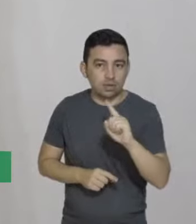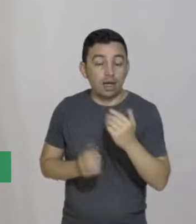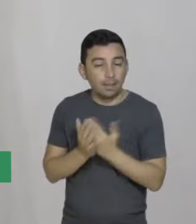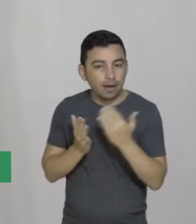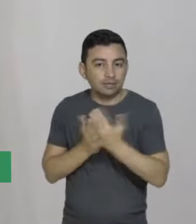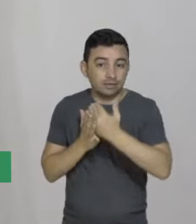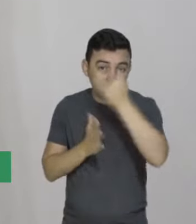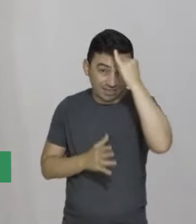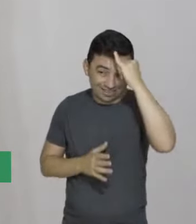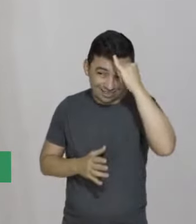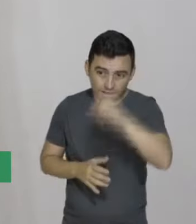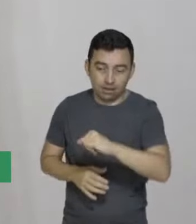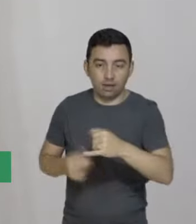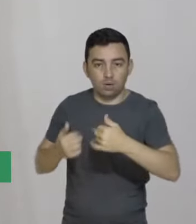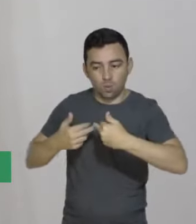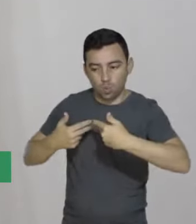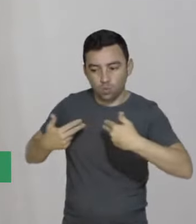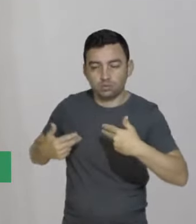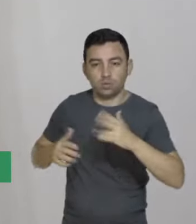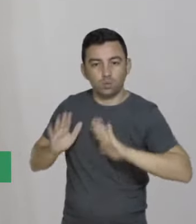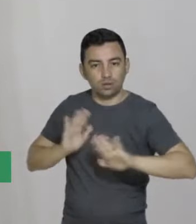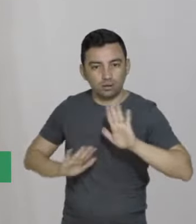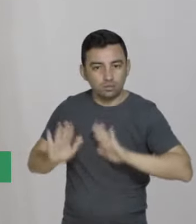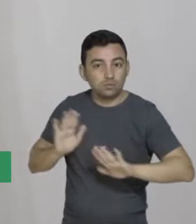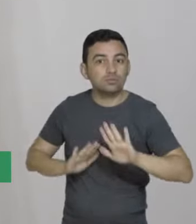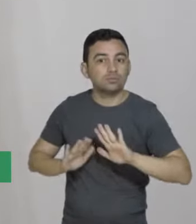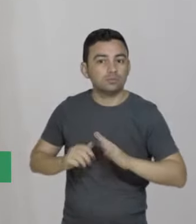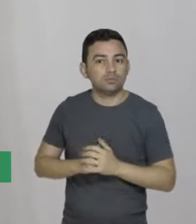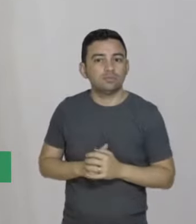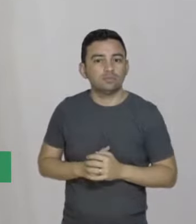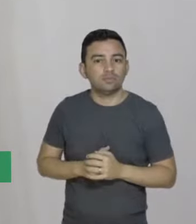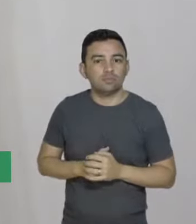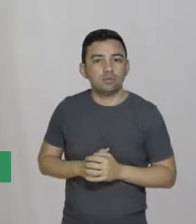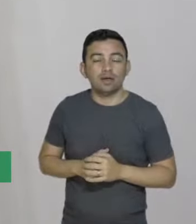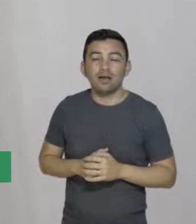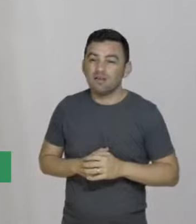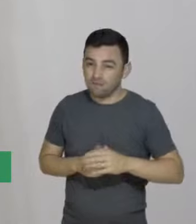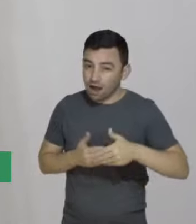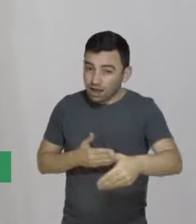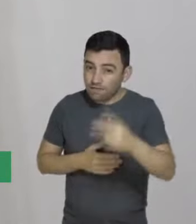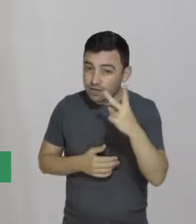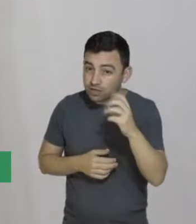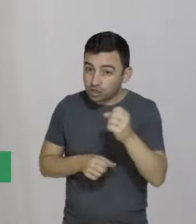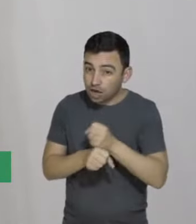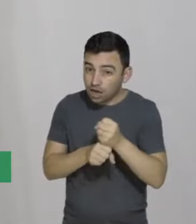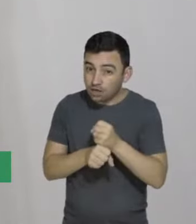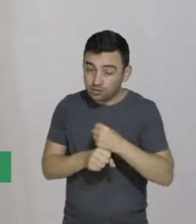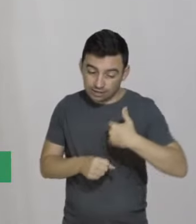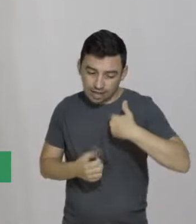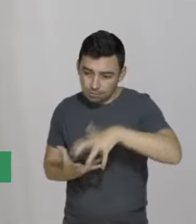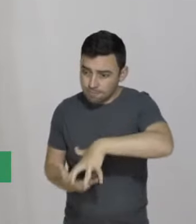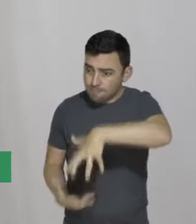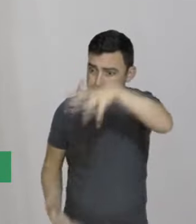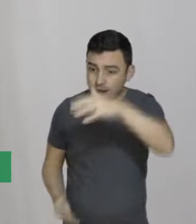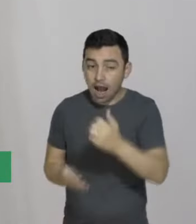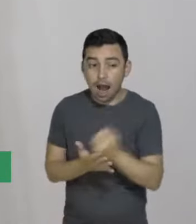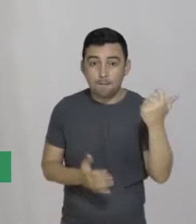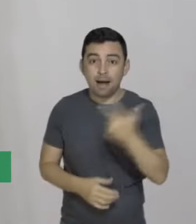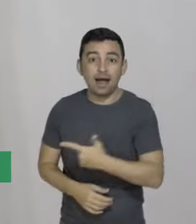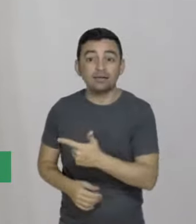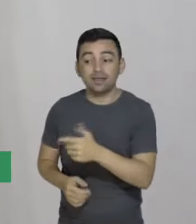prevenção. Deputados, daqui a 20 anos, os idosos serão em maior número do que crianças. Isso quer dizer